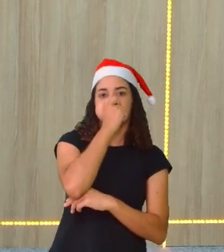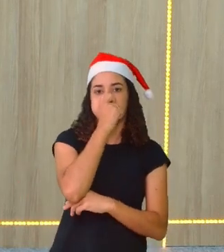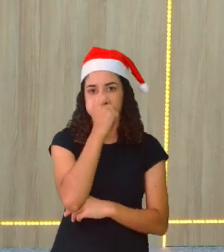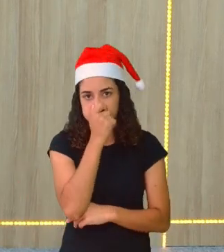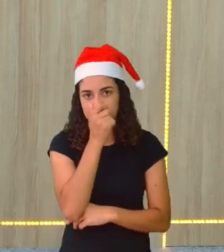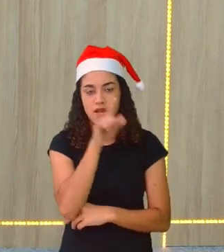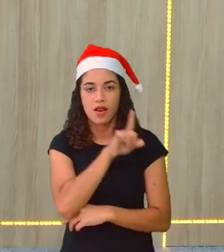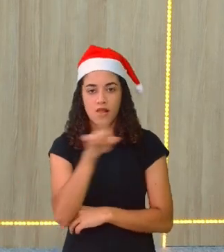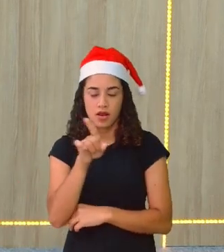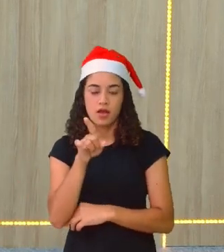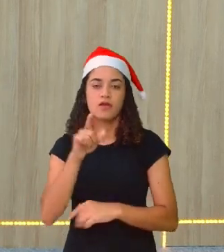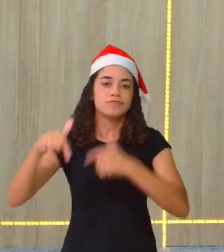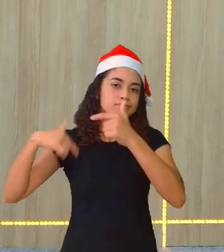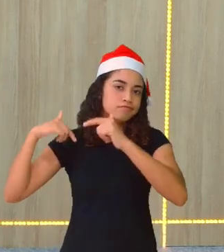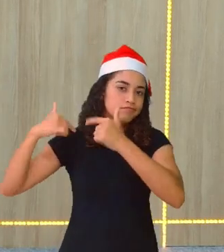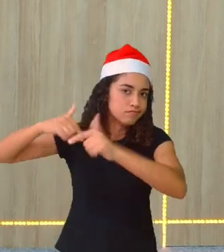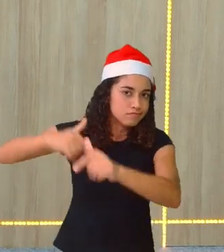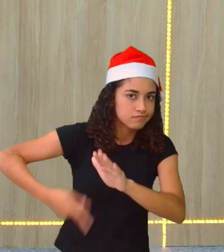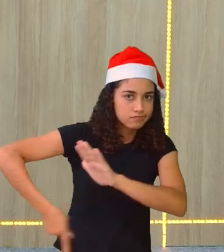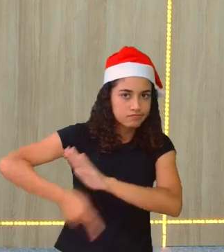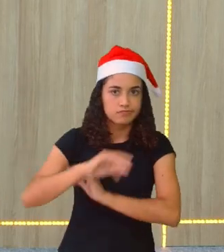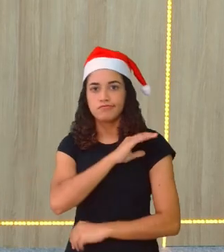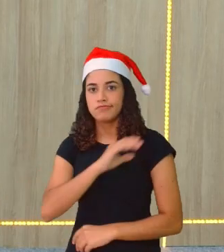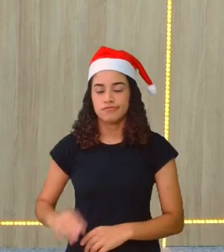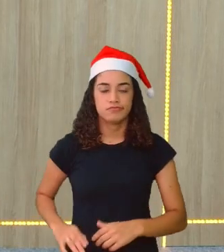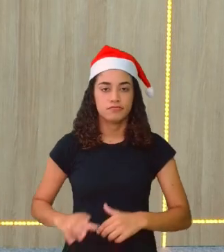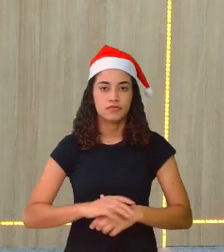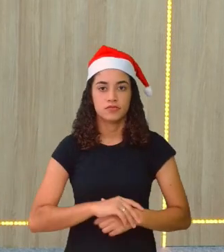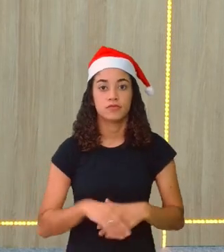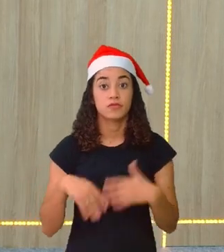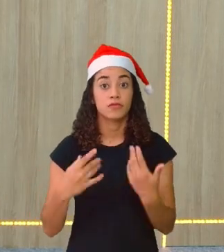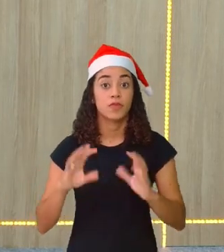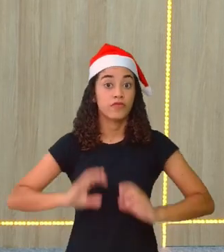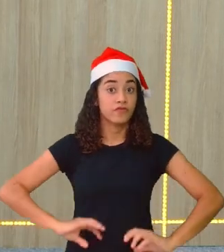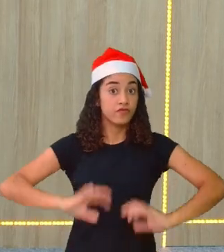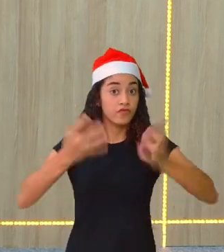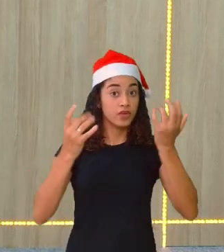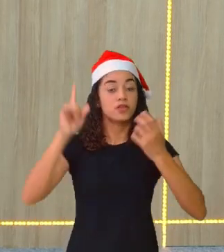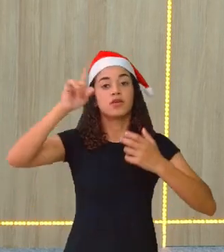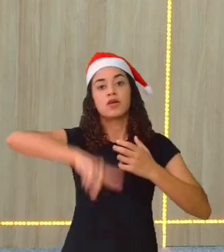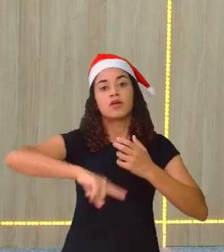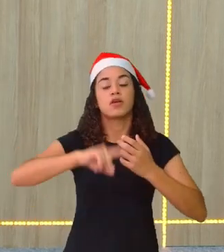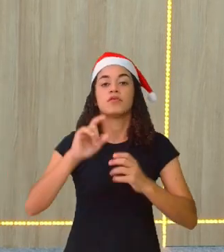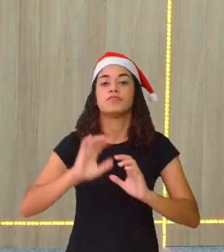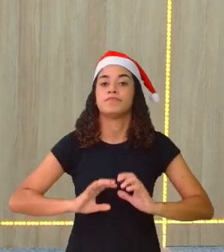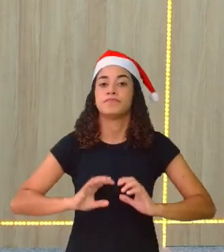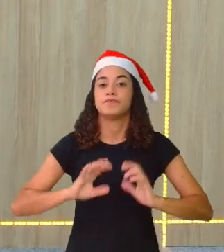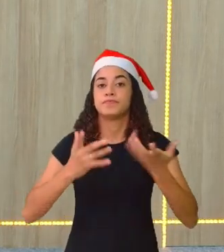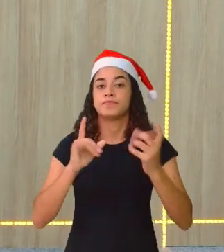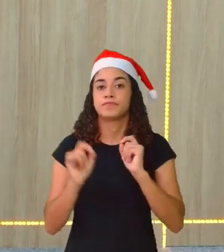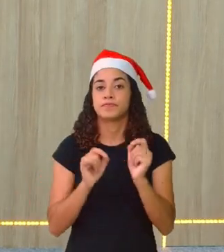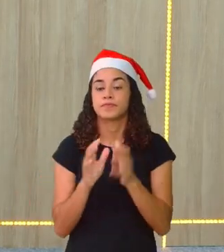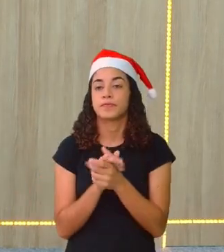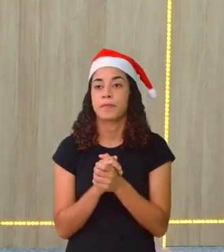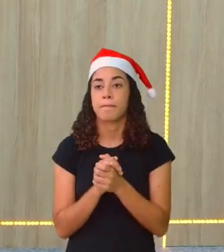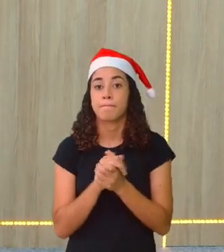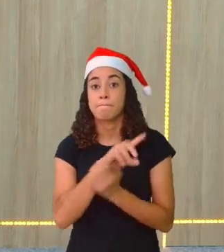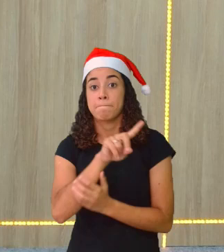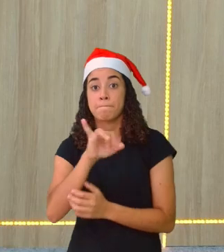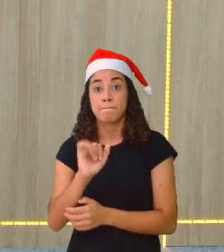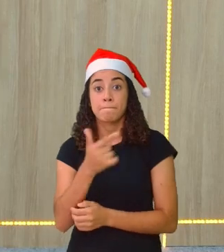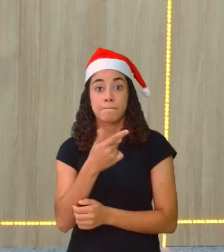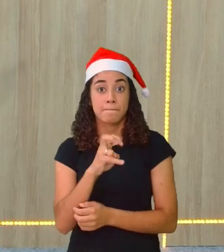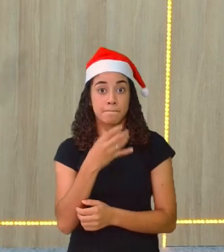tradição cristã. Então, essa festa era comemorada anualmente no dia 25 de dezembro, e